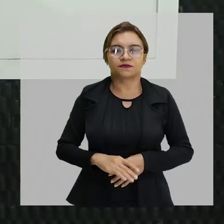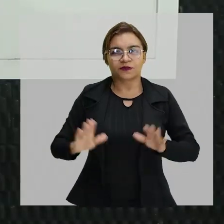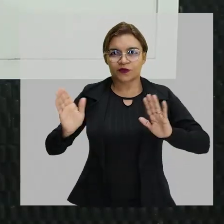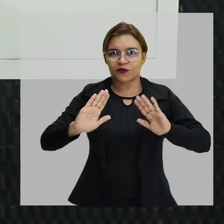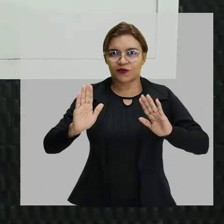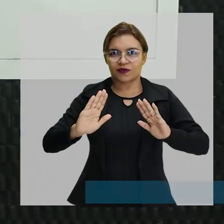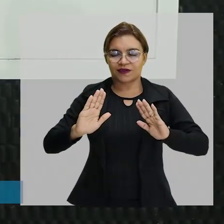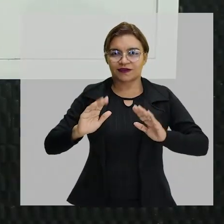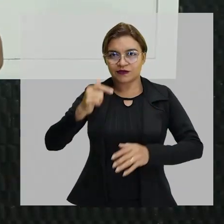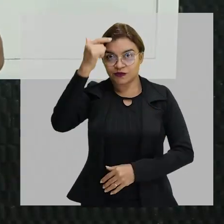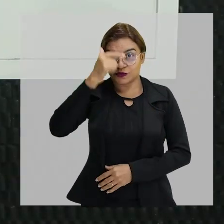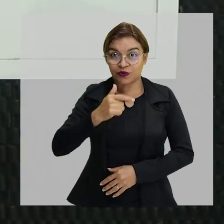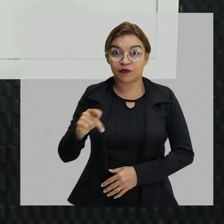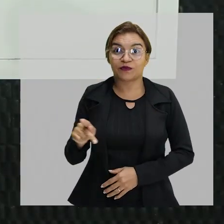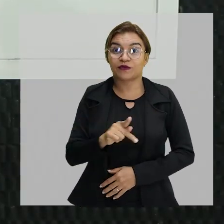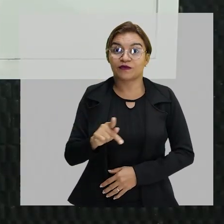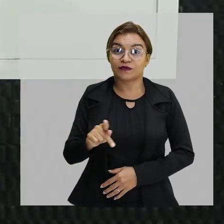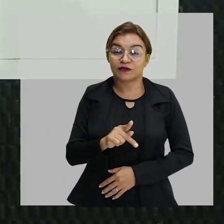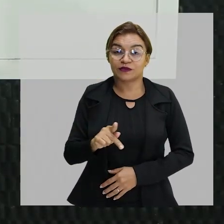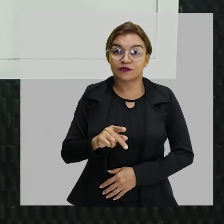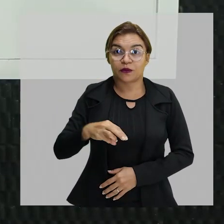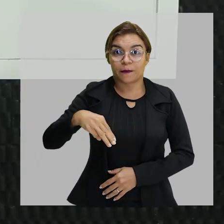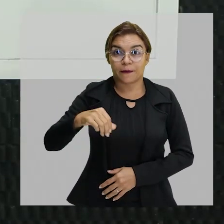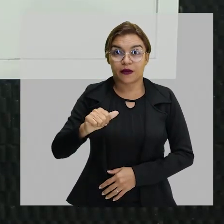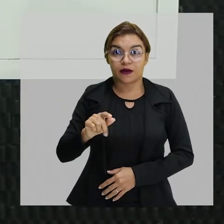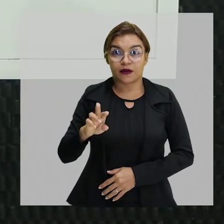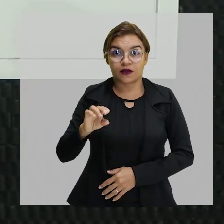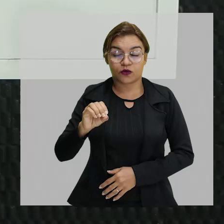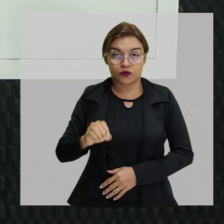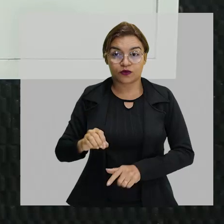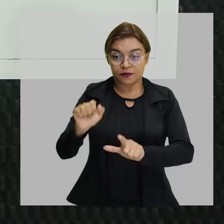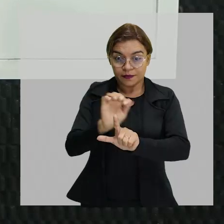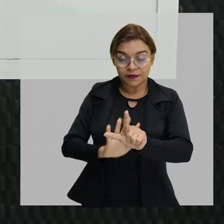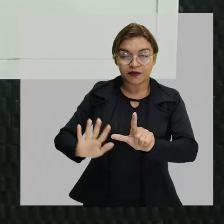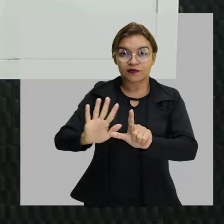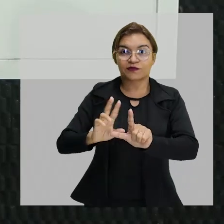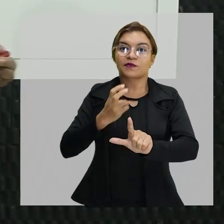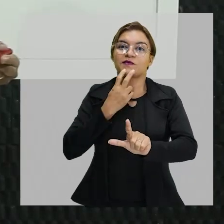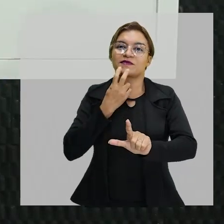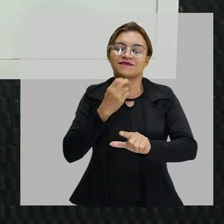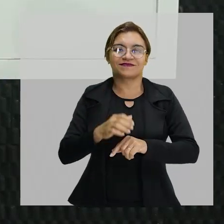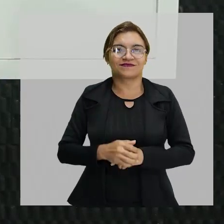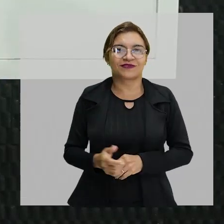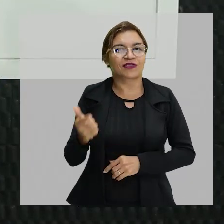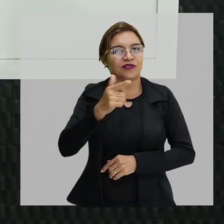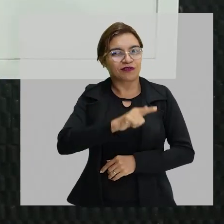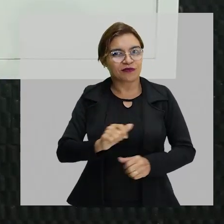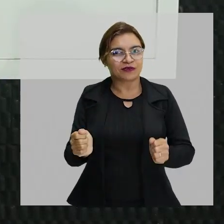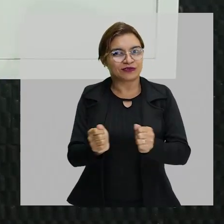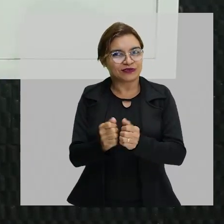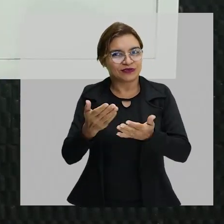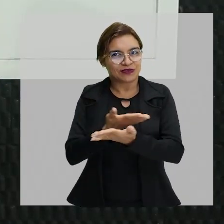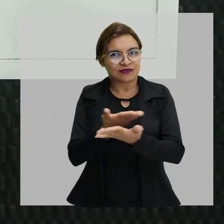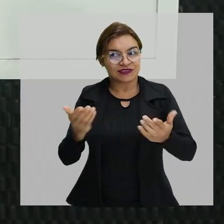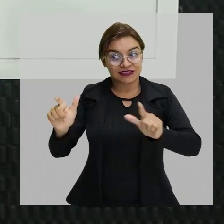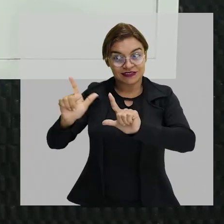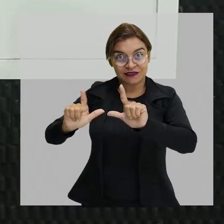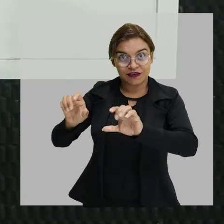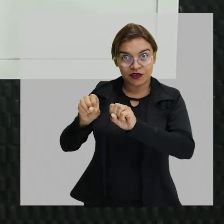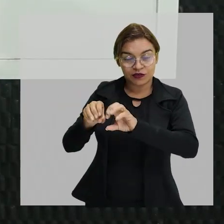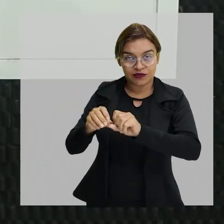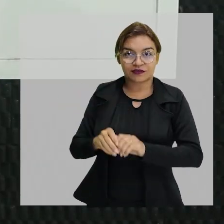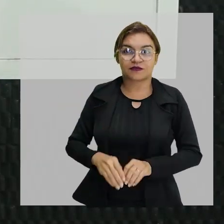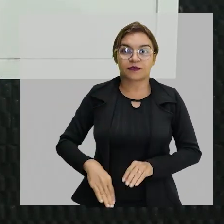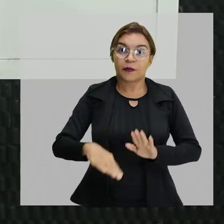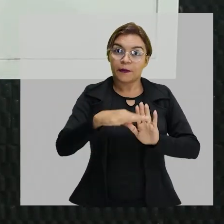Olá pessoal, aqui é o professor Maroni Beckman, professor da plataforma Gonçalves Dias. Estou aqui mais uma vez com vocês na TV Educação, no